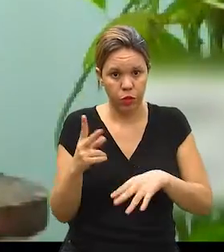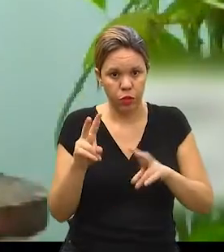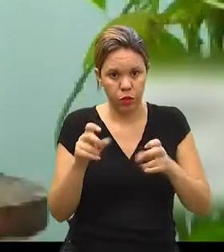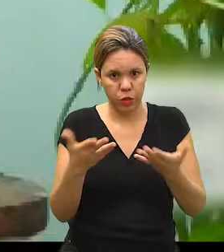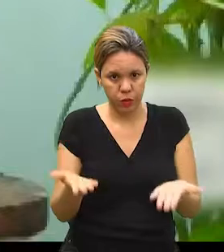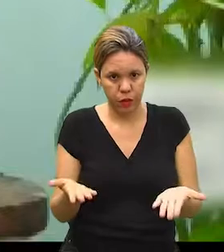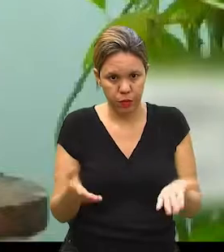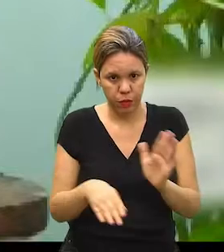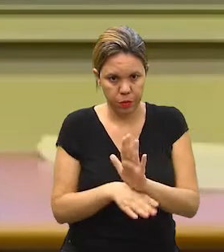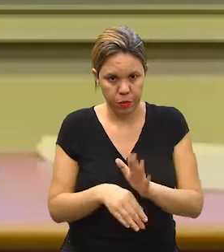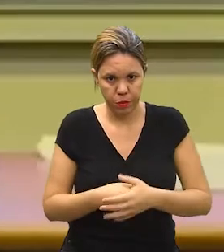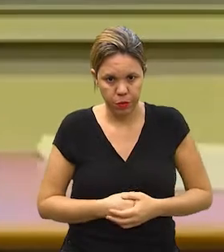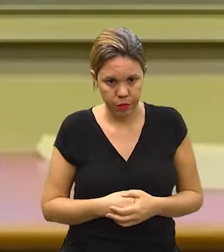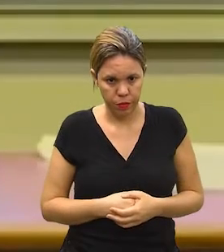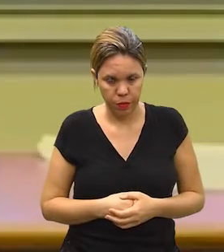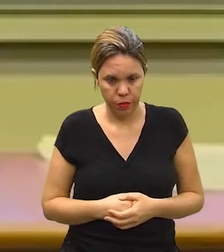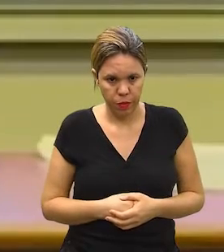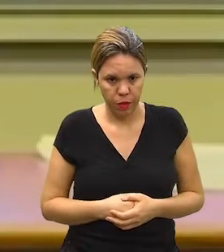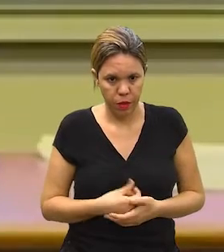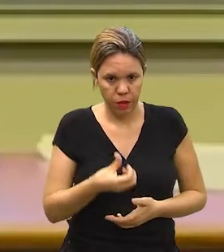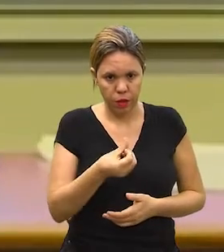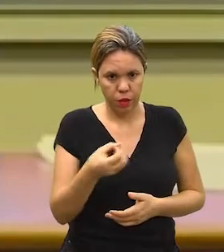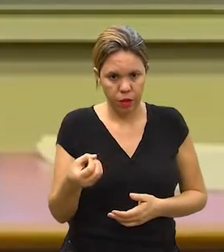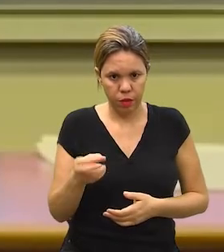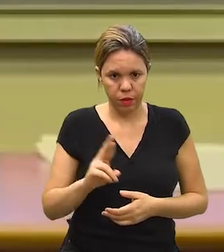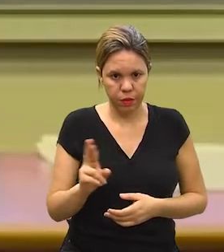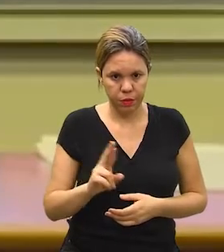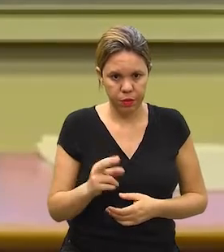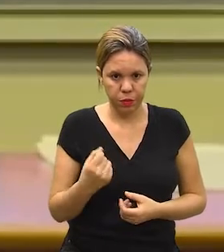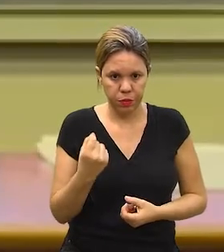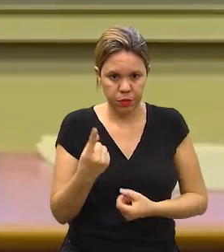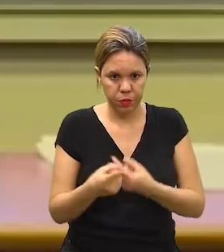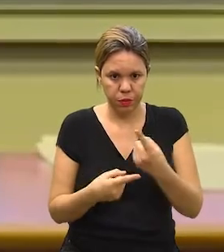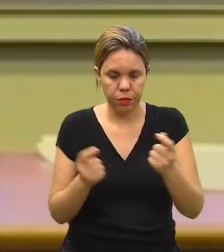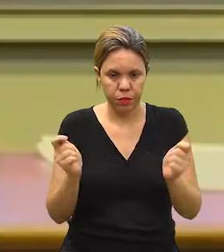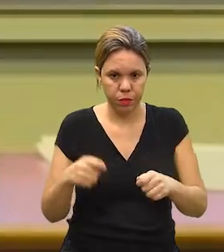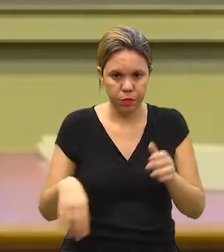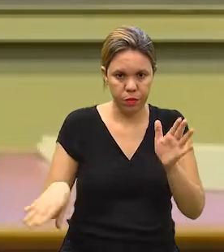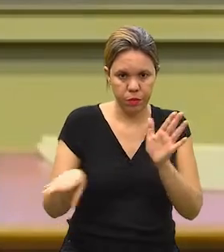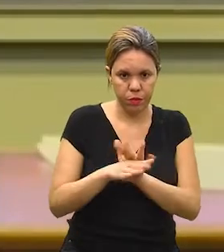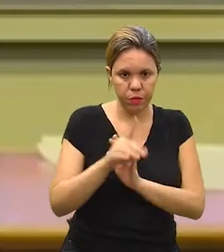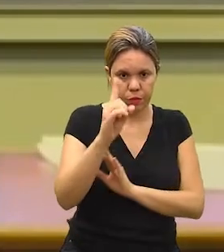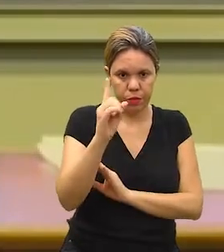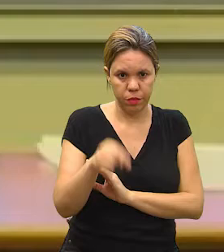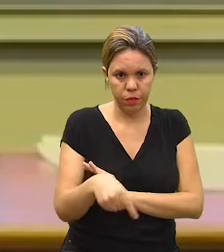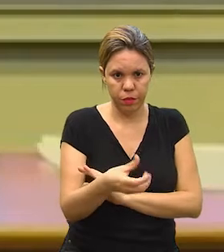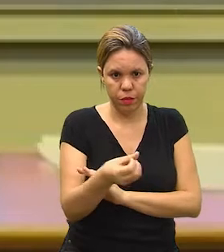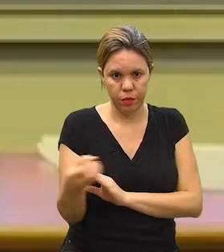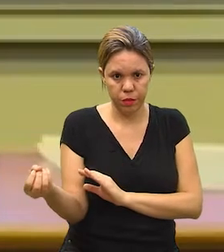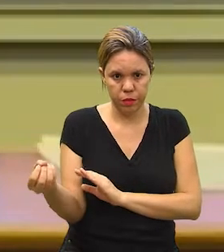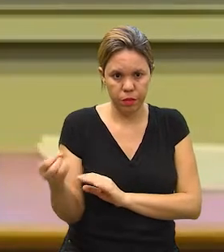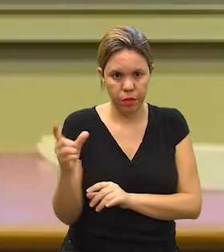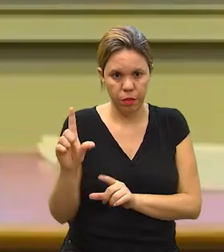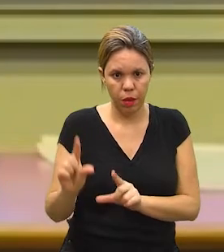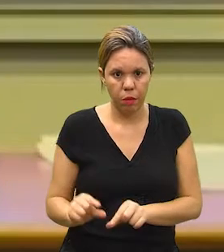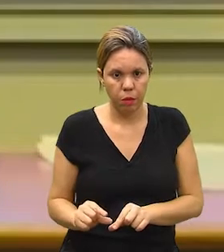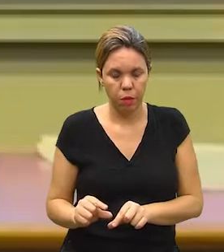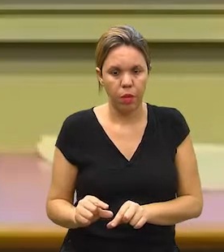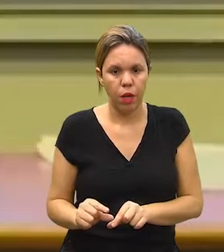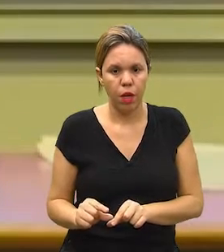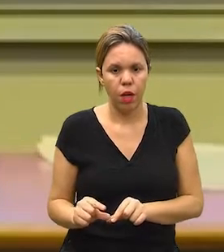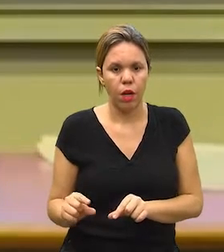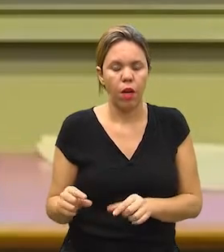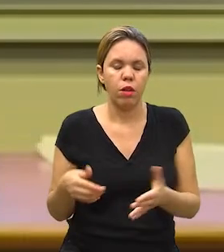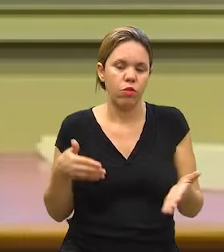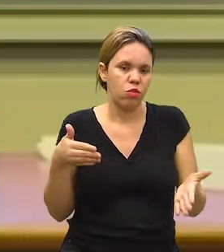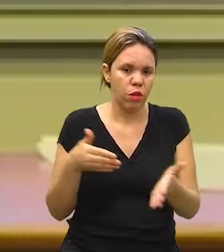sobre esse auxílio. É um auxílio de R$ 600, em alguns casos podendo chegar a R$ 1.600. Quanto menos burocratizar,